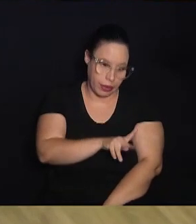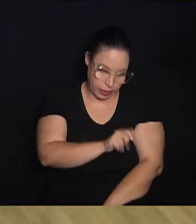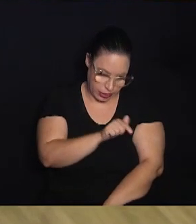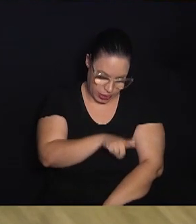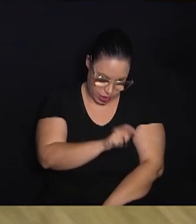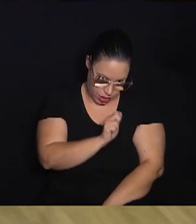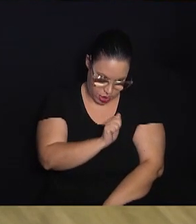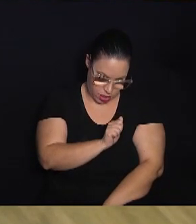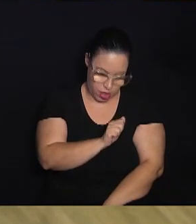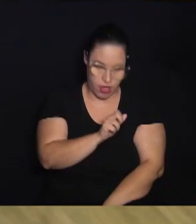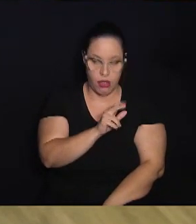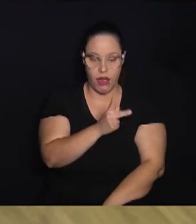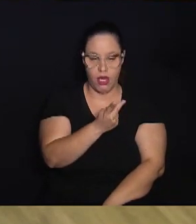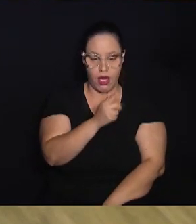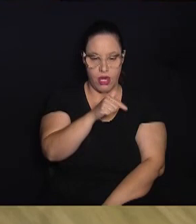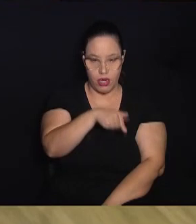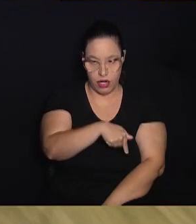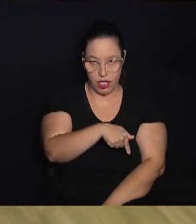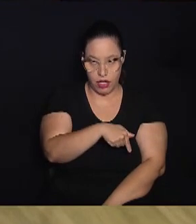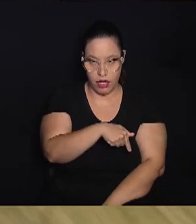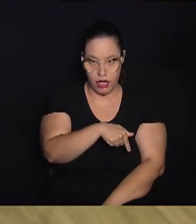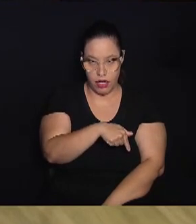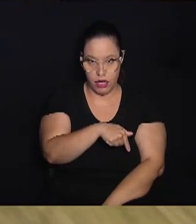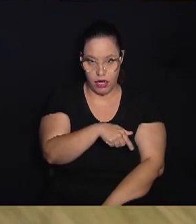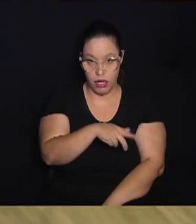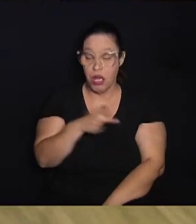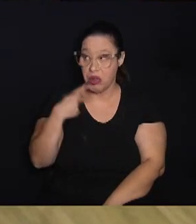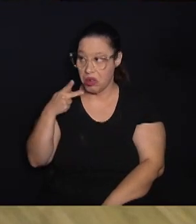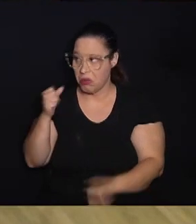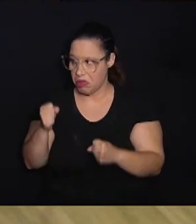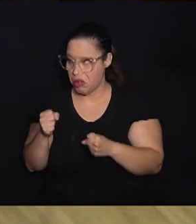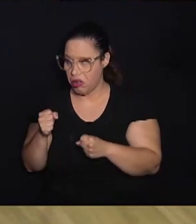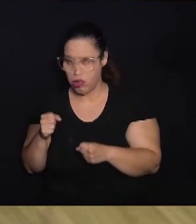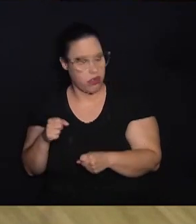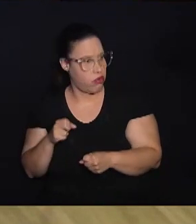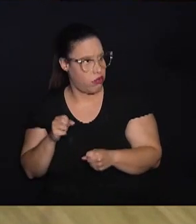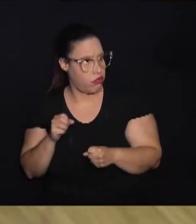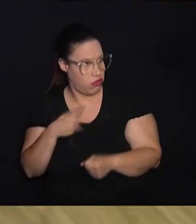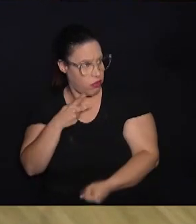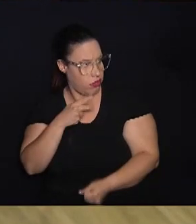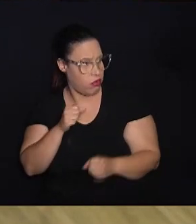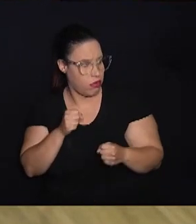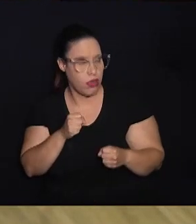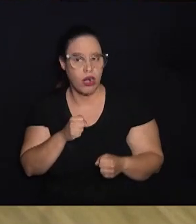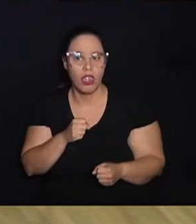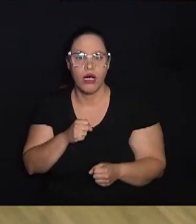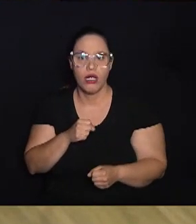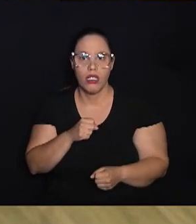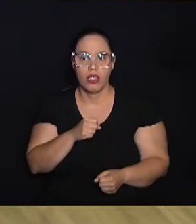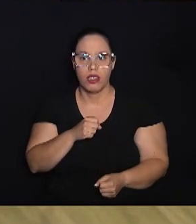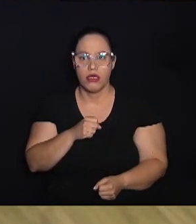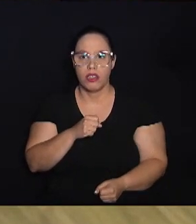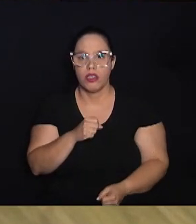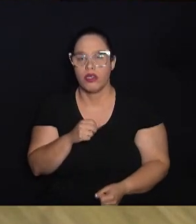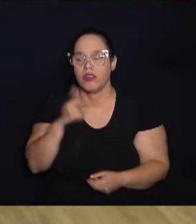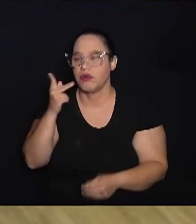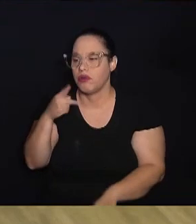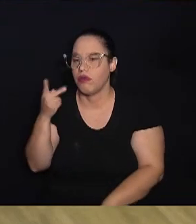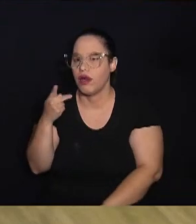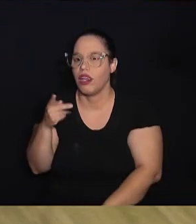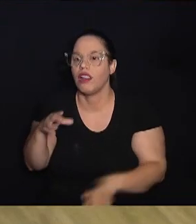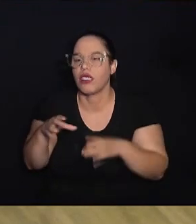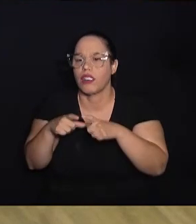a diferença posso falar um pouquinho disso se quiser assim a gente costuma citar mais amplamente como Artes gráficas né Se a gente for falar nessa área